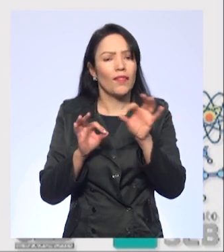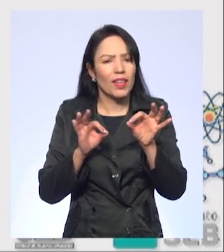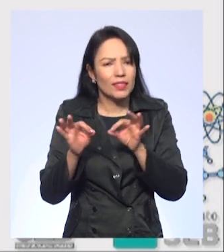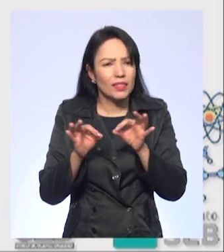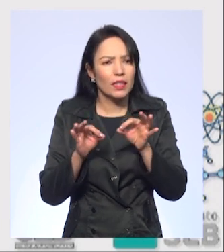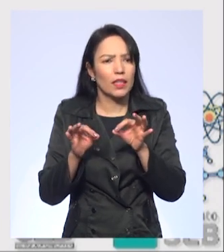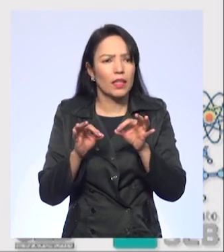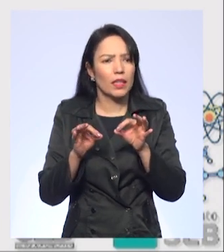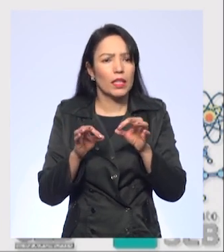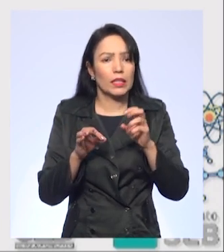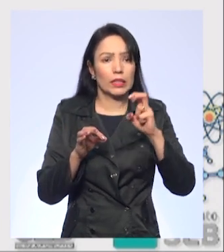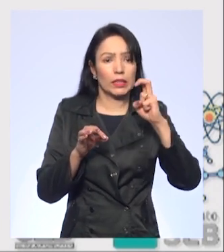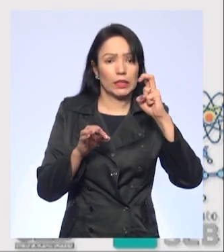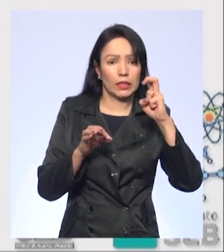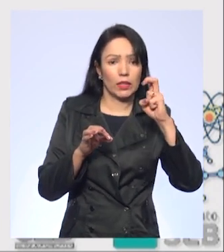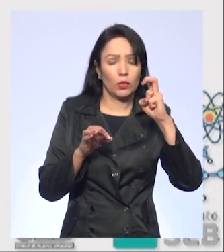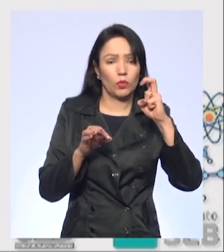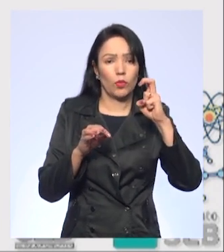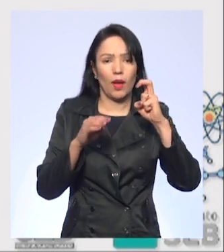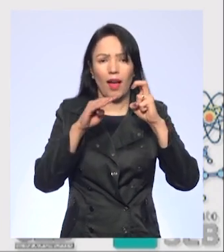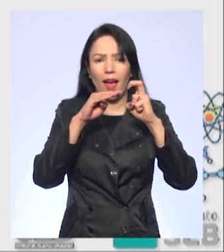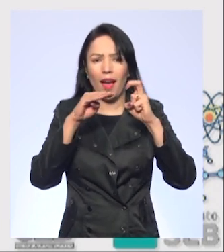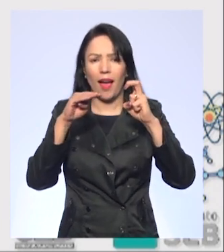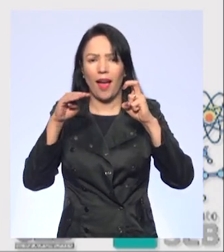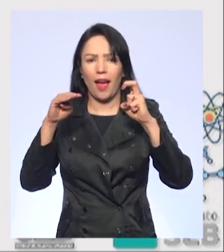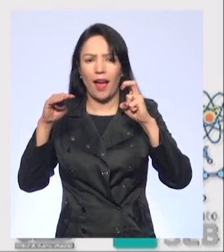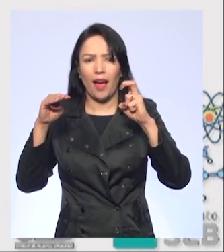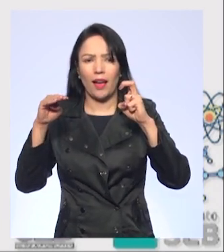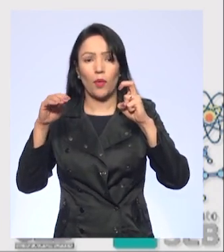5 está para... Dá uma olhada.